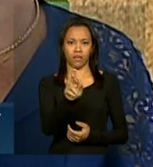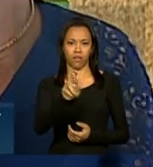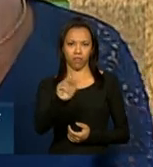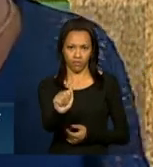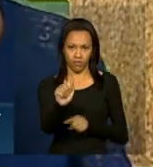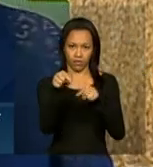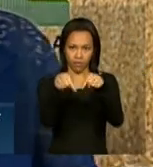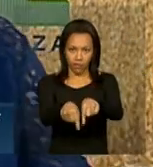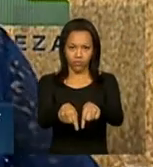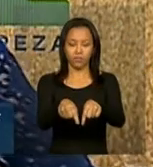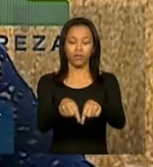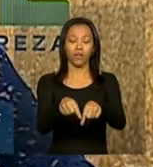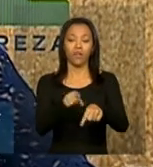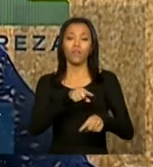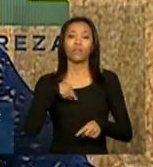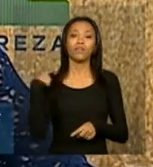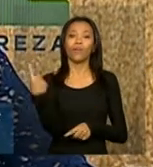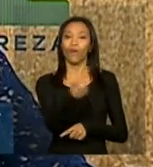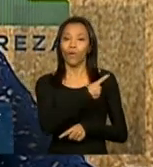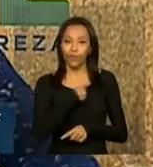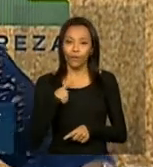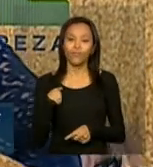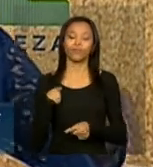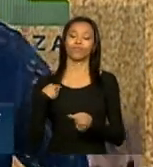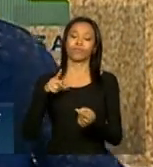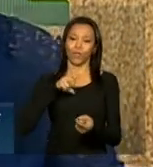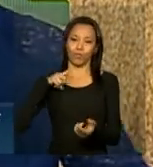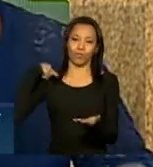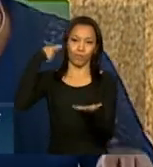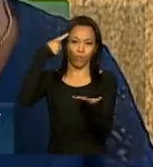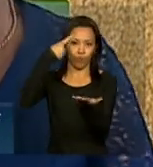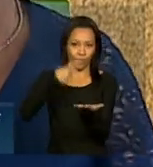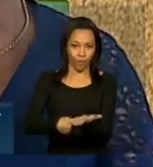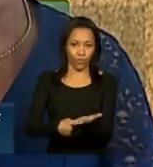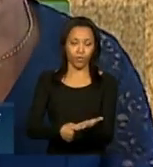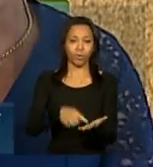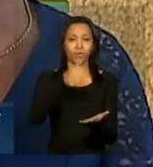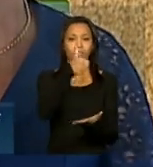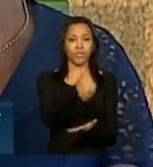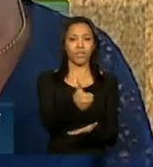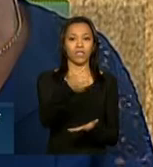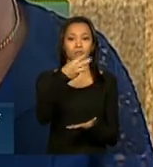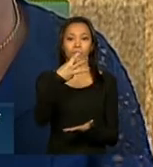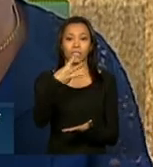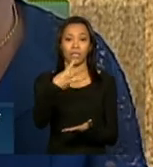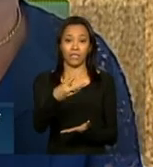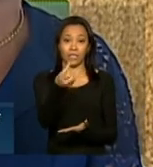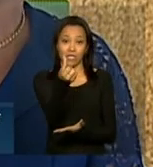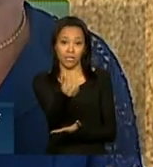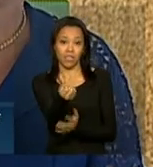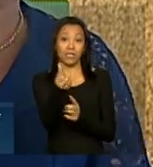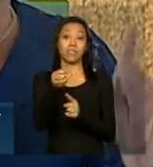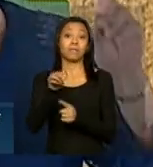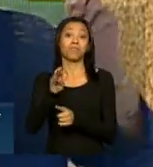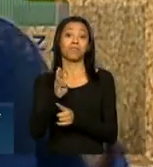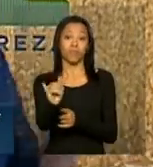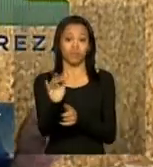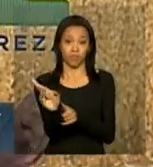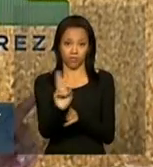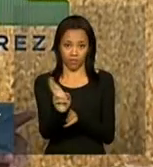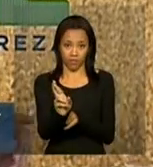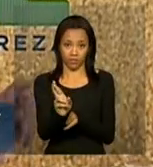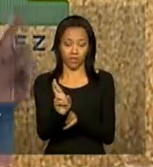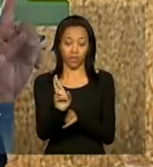Nessa safra, nós nos comprometemos com 136 bilhões de reais. E